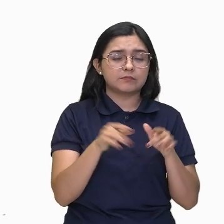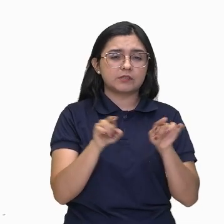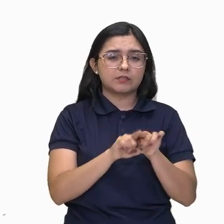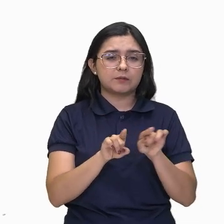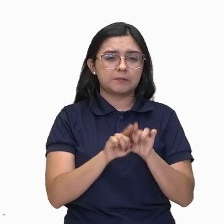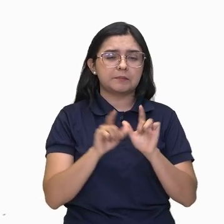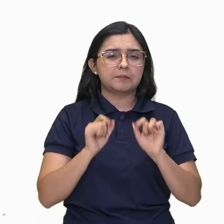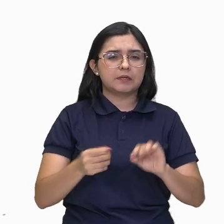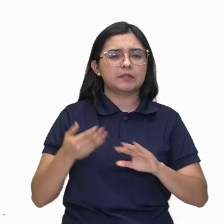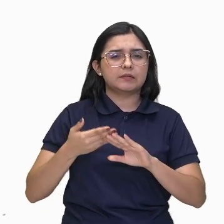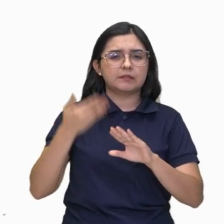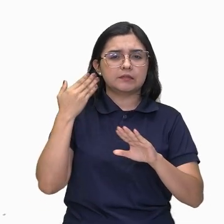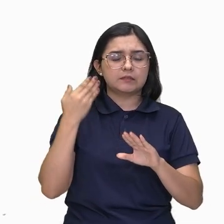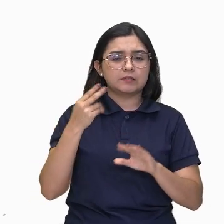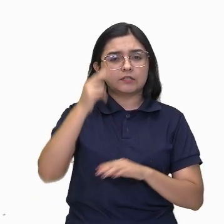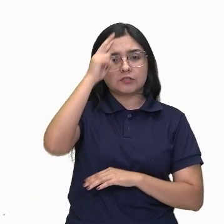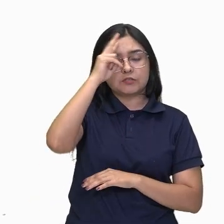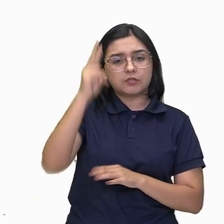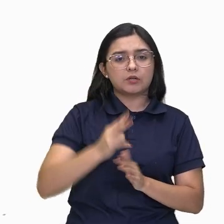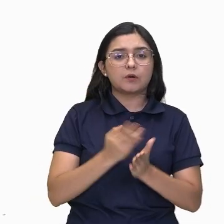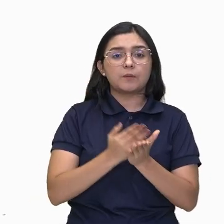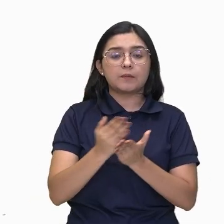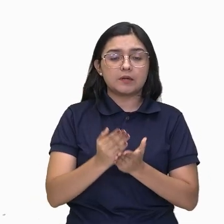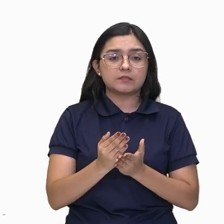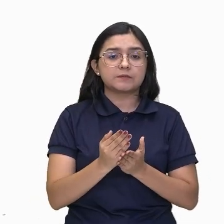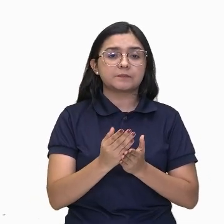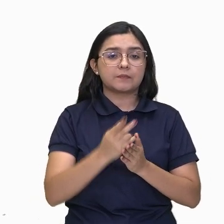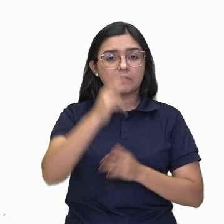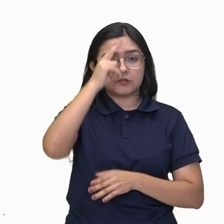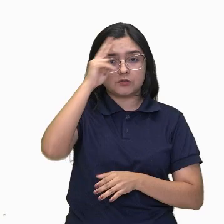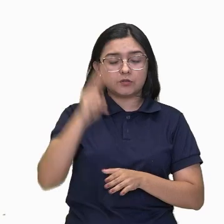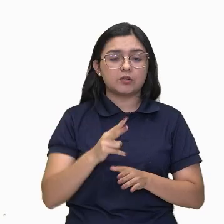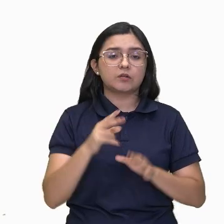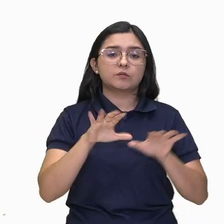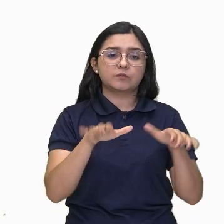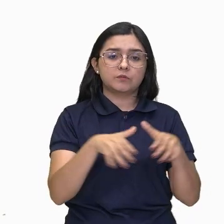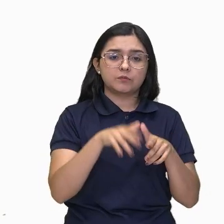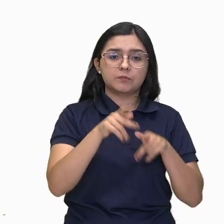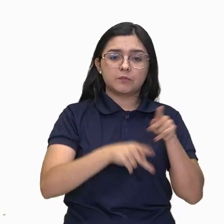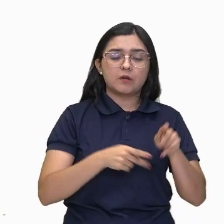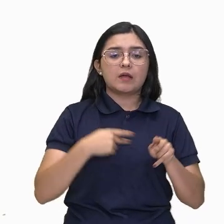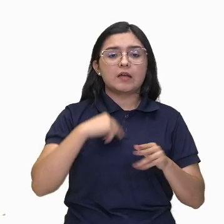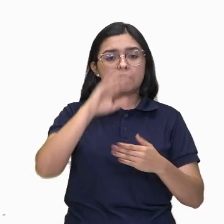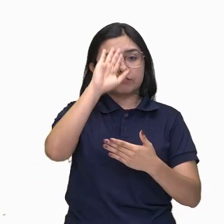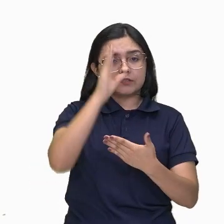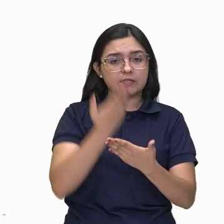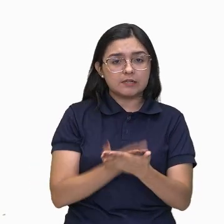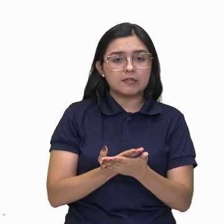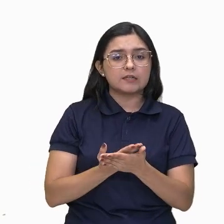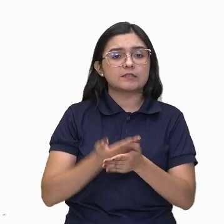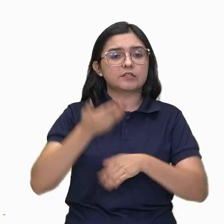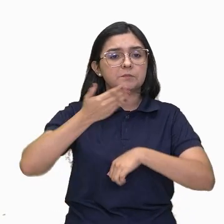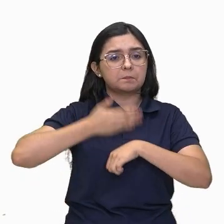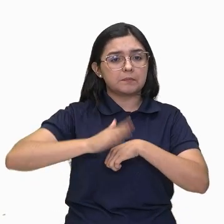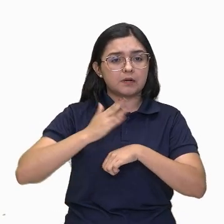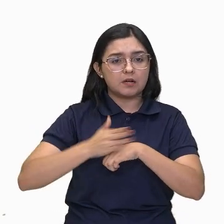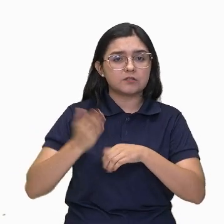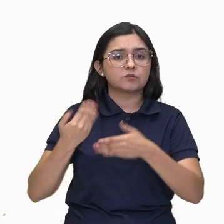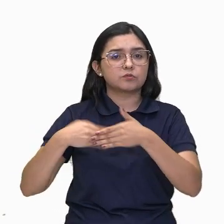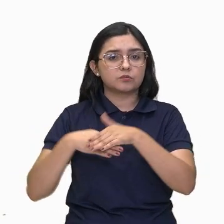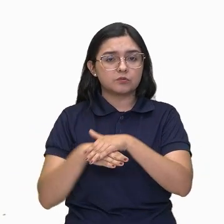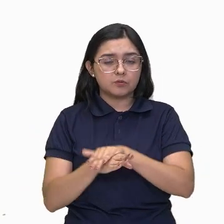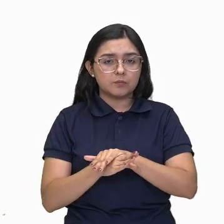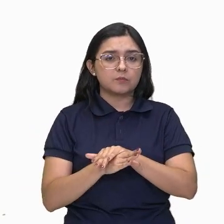da história, né, do povo, quando surge aquela história daquele povo, né, as crenças, as práticas, né, que eles vivem, que vai definindo aquele